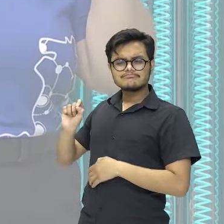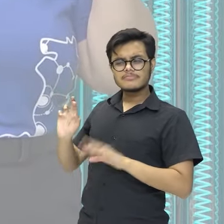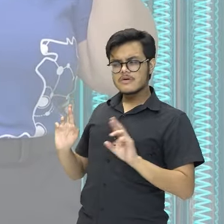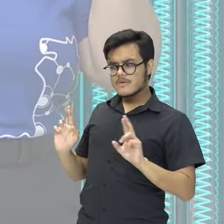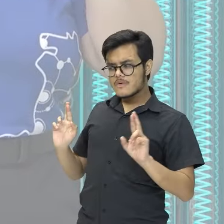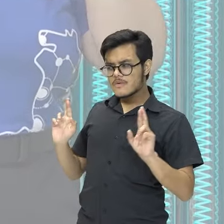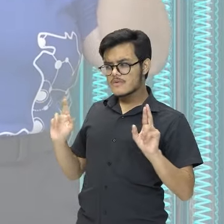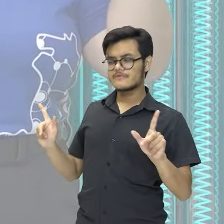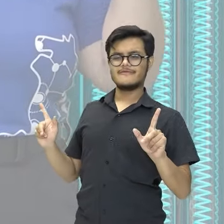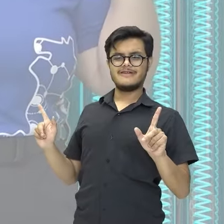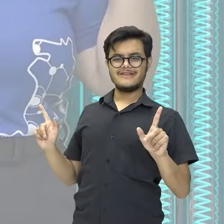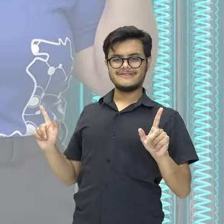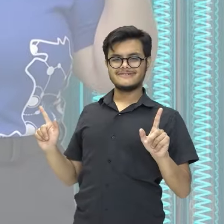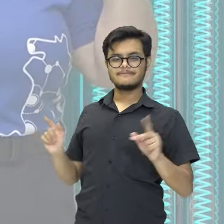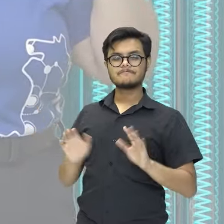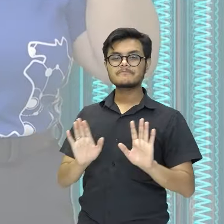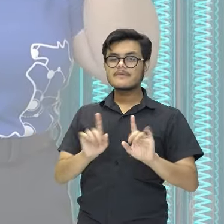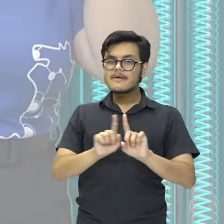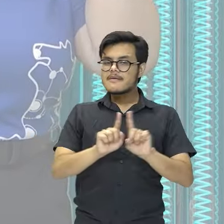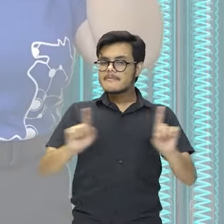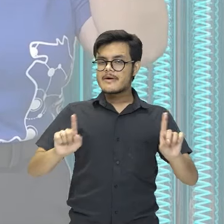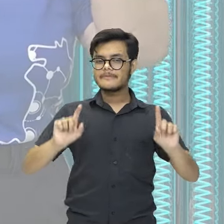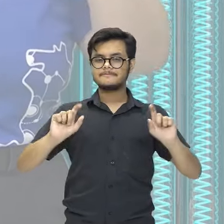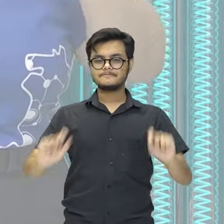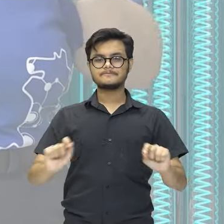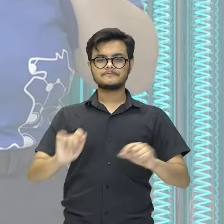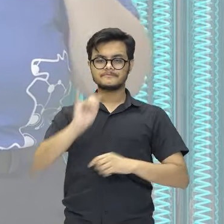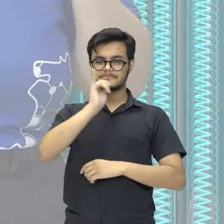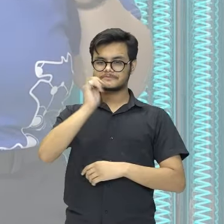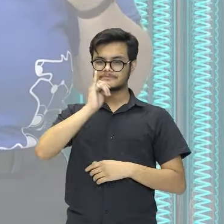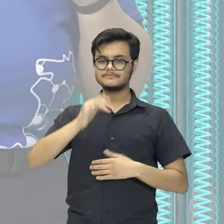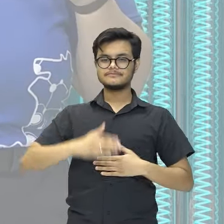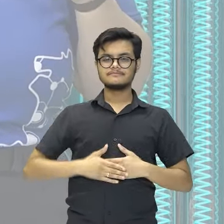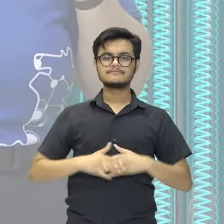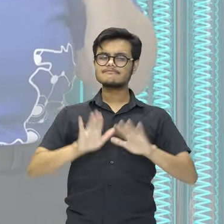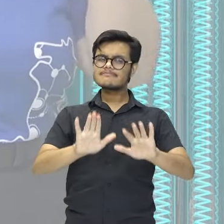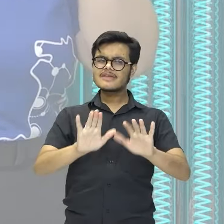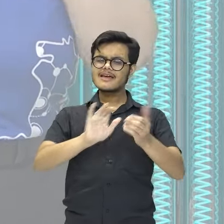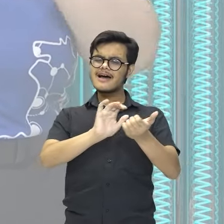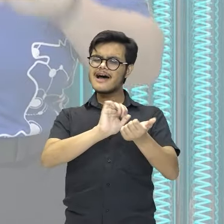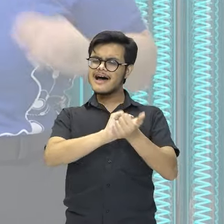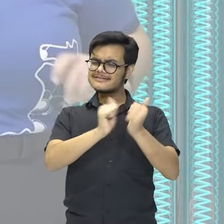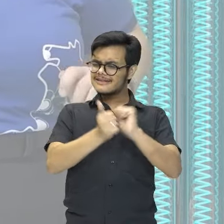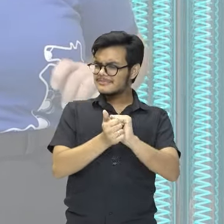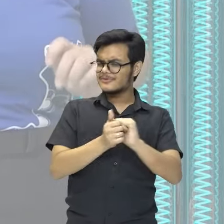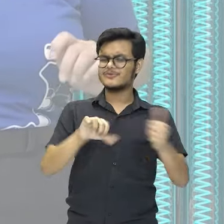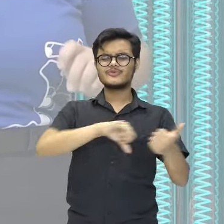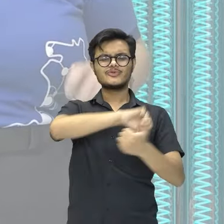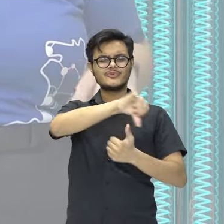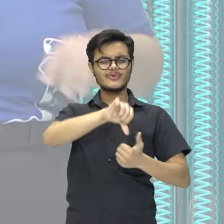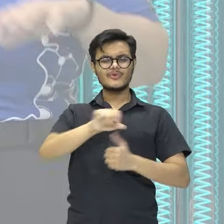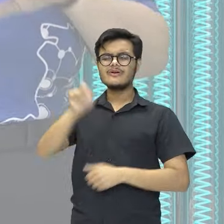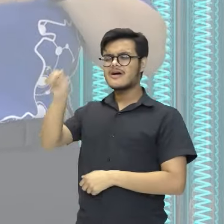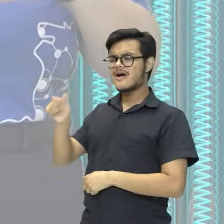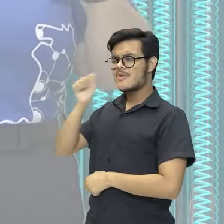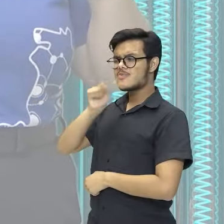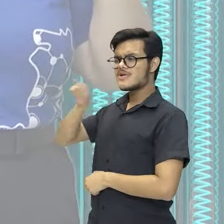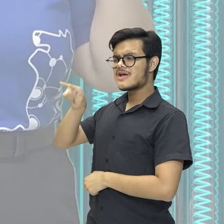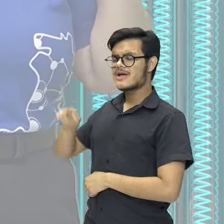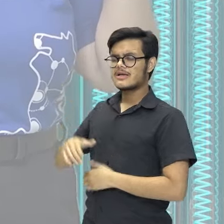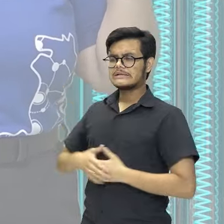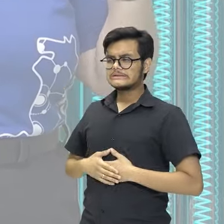parte da tirinha porém com uma pequena adaptação olha só o que diz a nossa pça